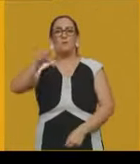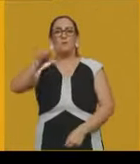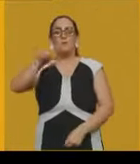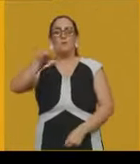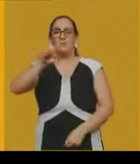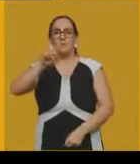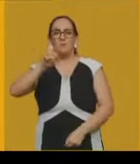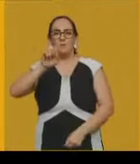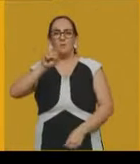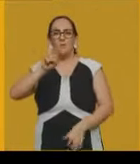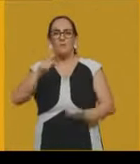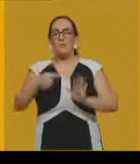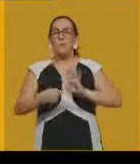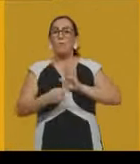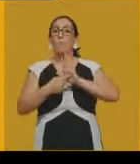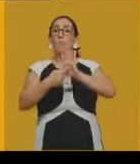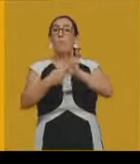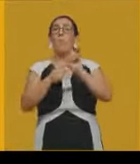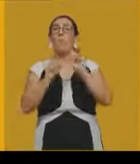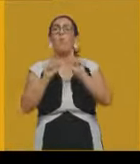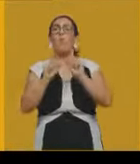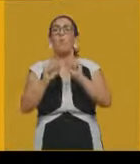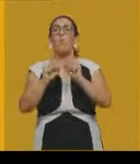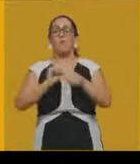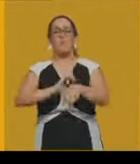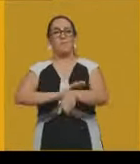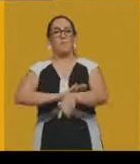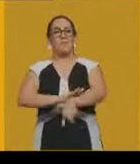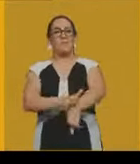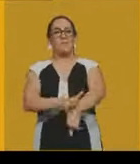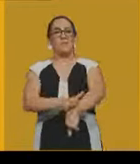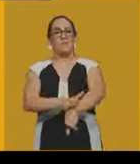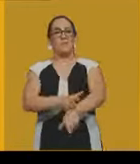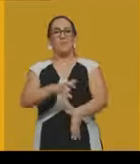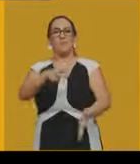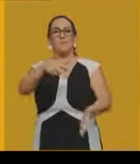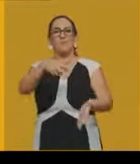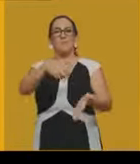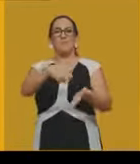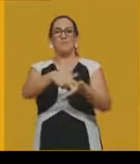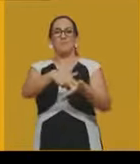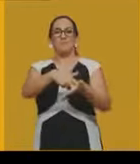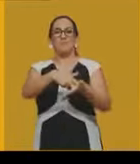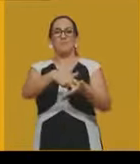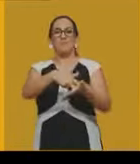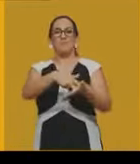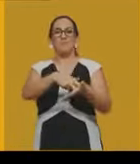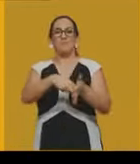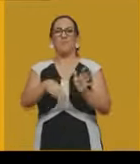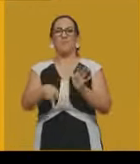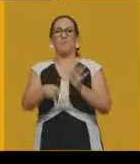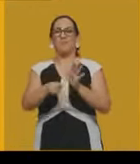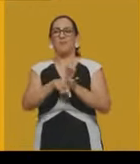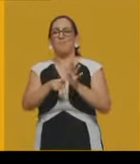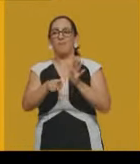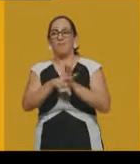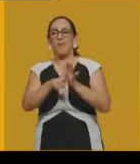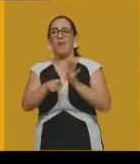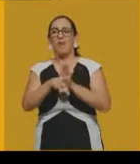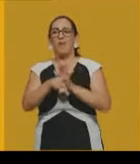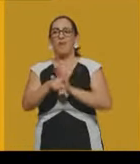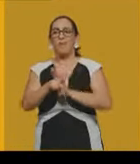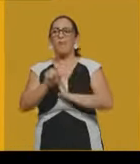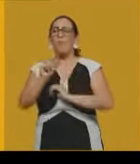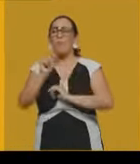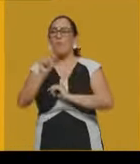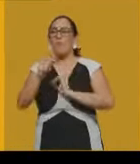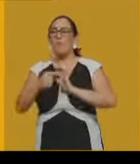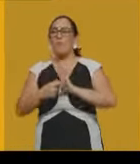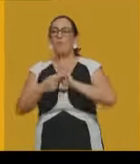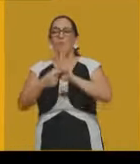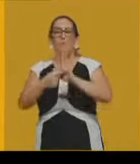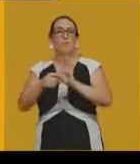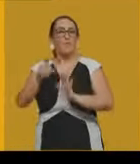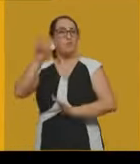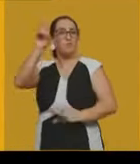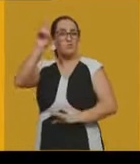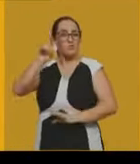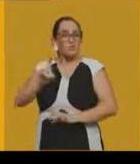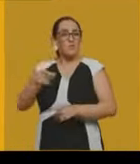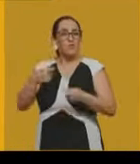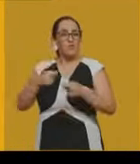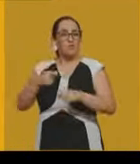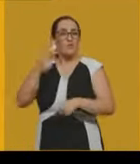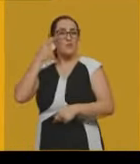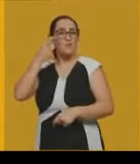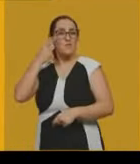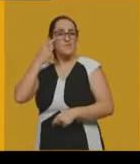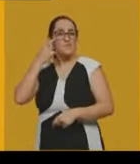prática do racismo como crime, né, e que vai alargar a questão dos direitos. Então, a gente precisa pensar que se eles estão presentes na